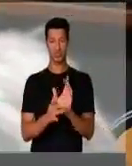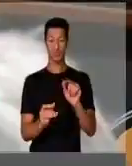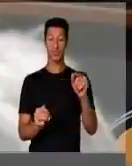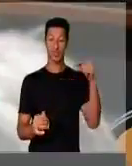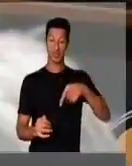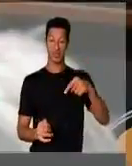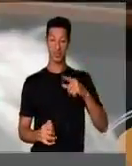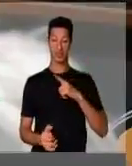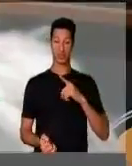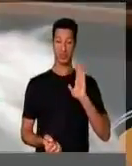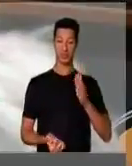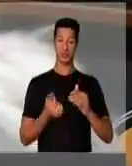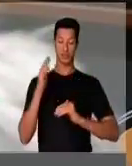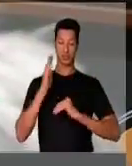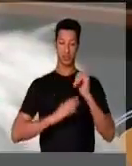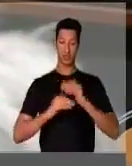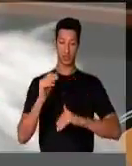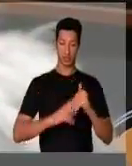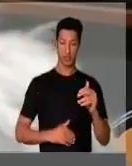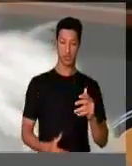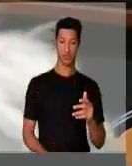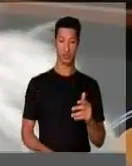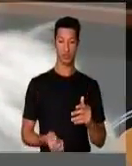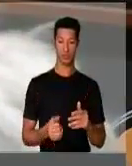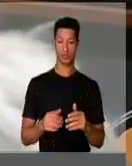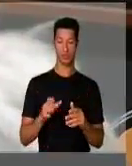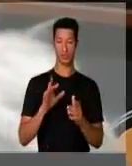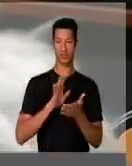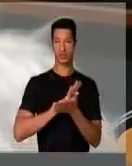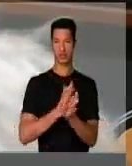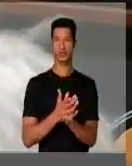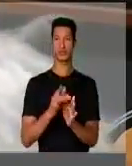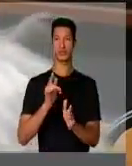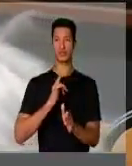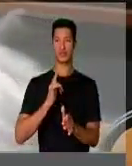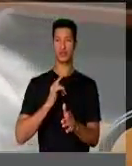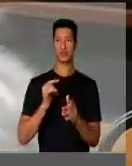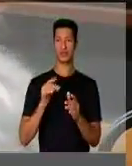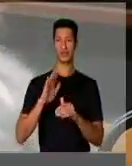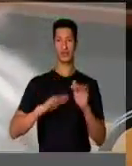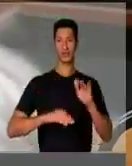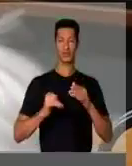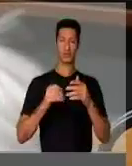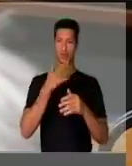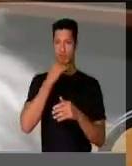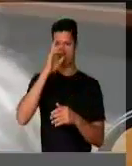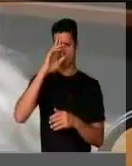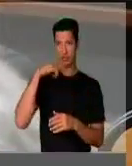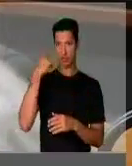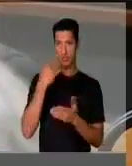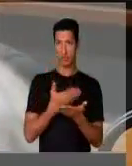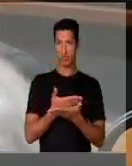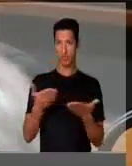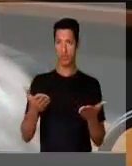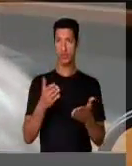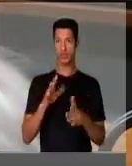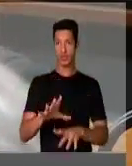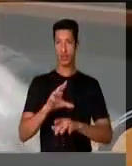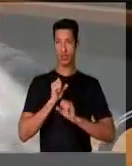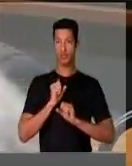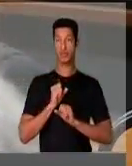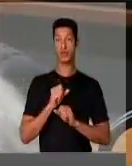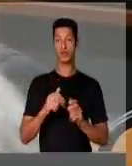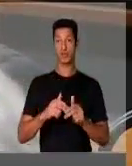que aqui foram praticados, dos desajustes que muitos dos senhores e senhoras deputados